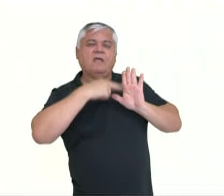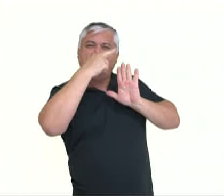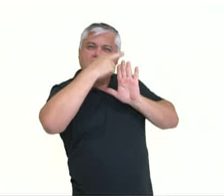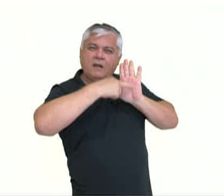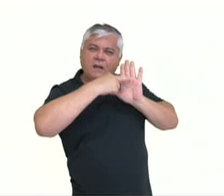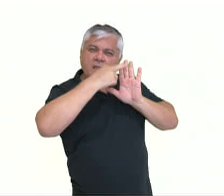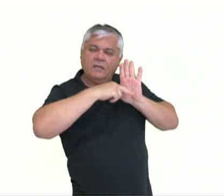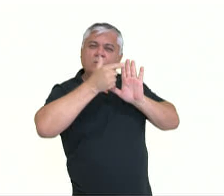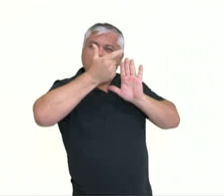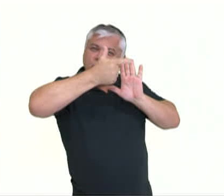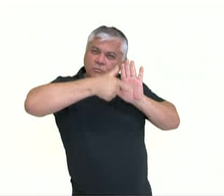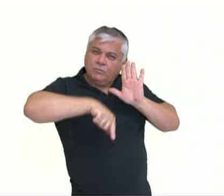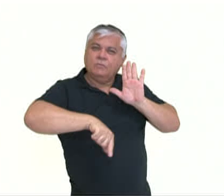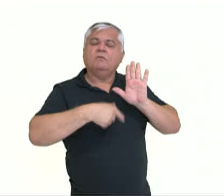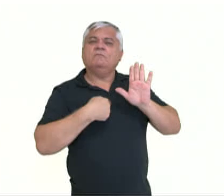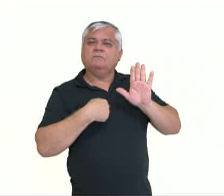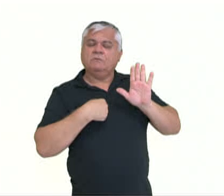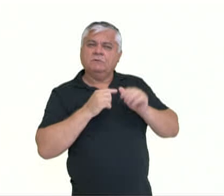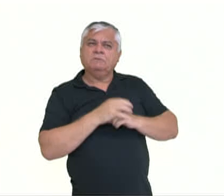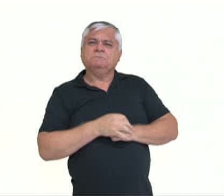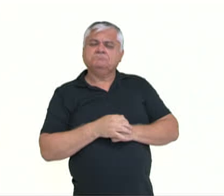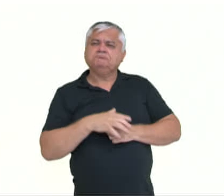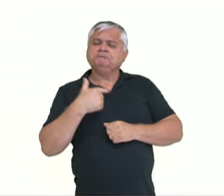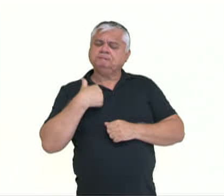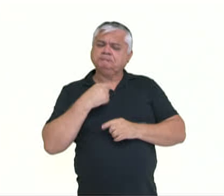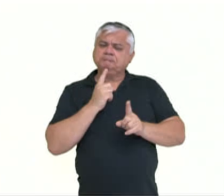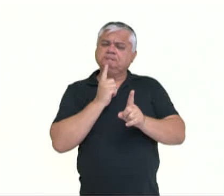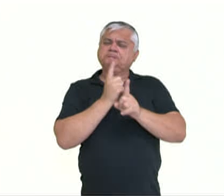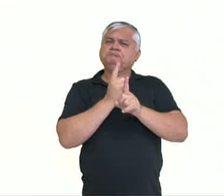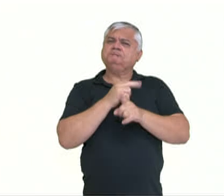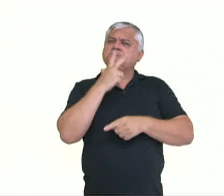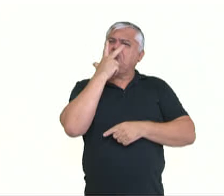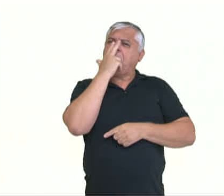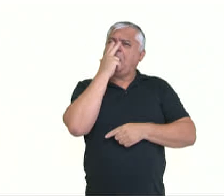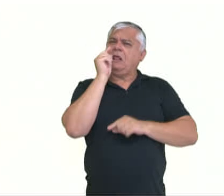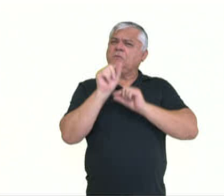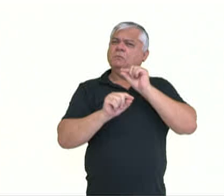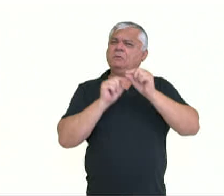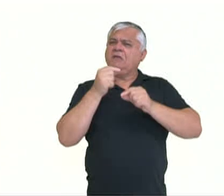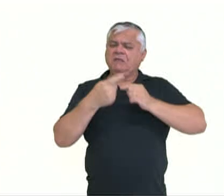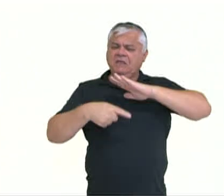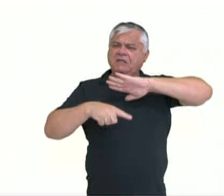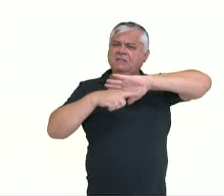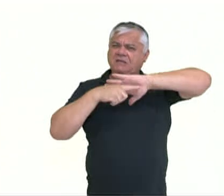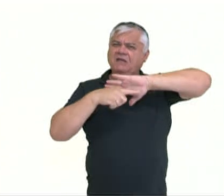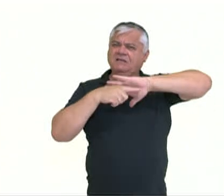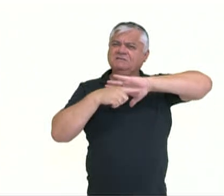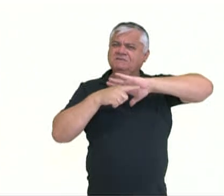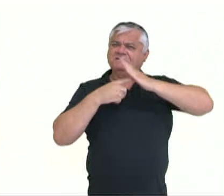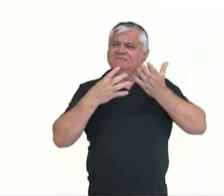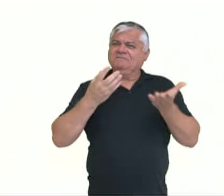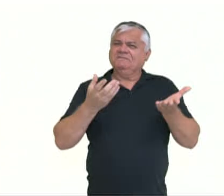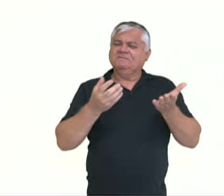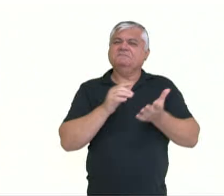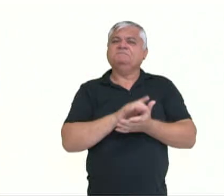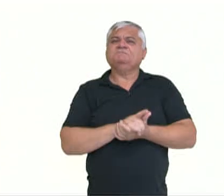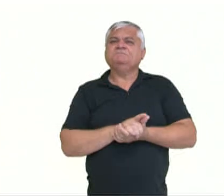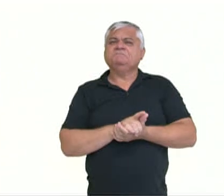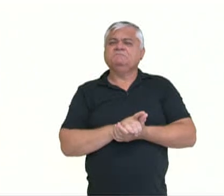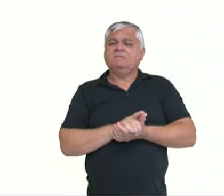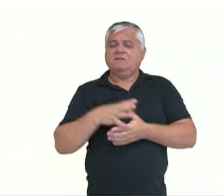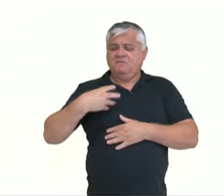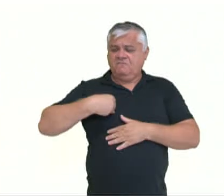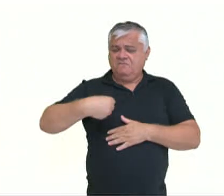responda. Achei-me com um pequeno saldo, que é a derradeira negativa deste capítulo de negativas. Não